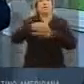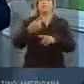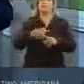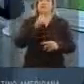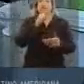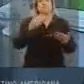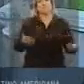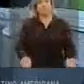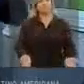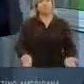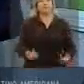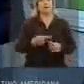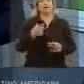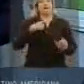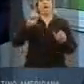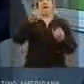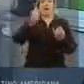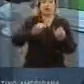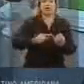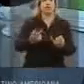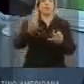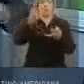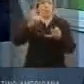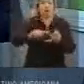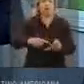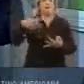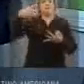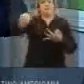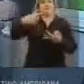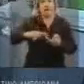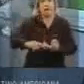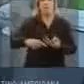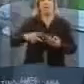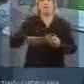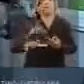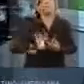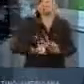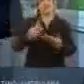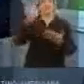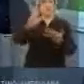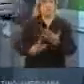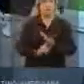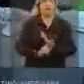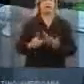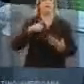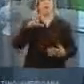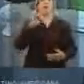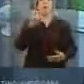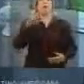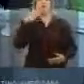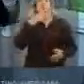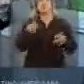lamentavelmente, embora a Argentina, Uruguai, Paraguai, Brasil, Venezuela e